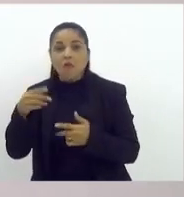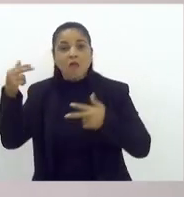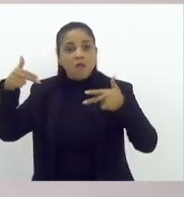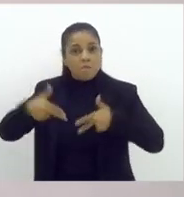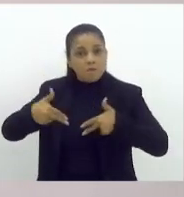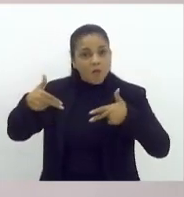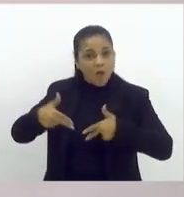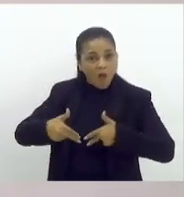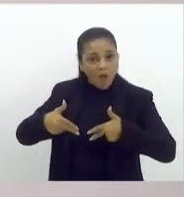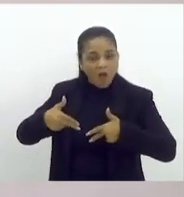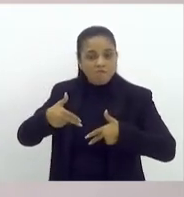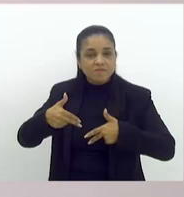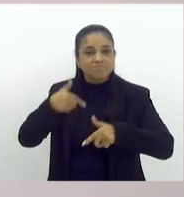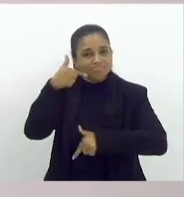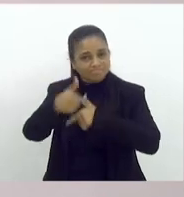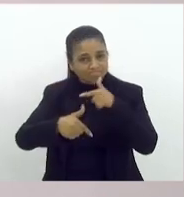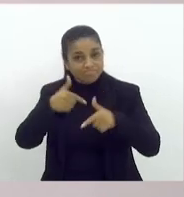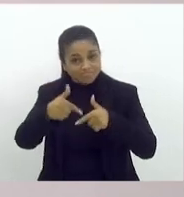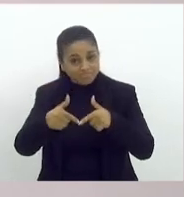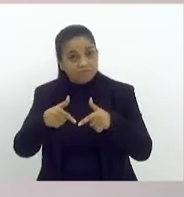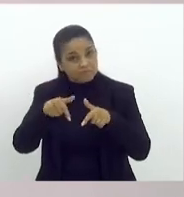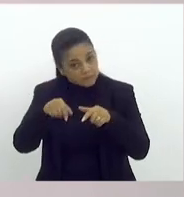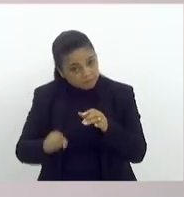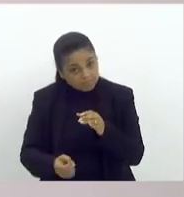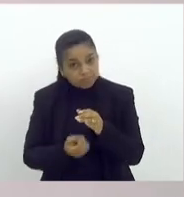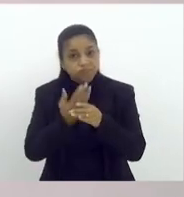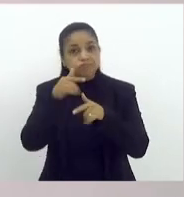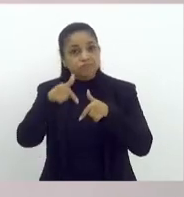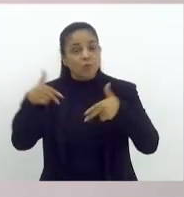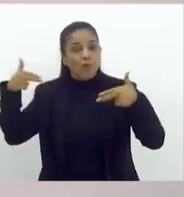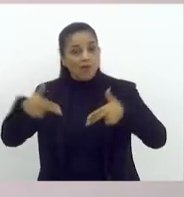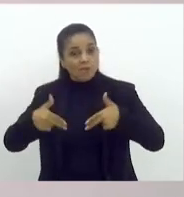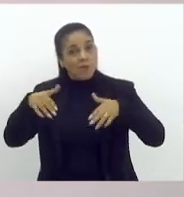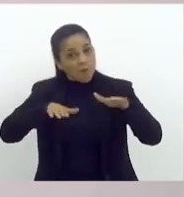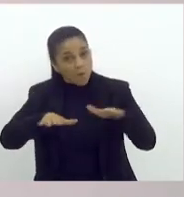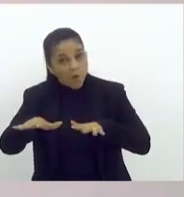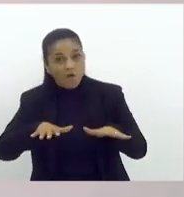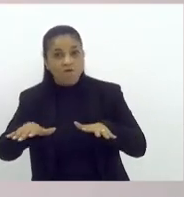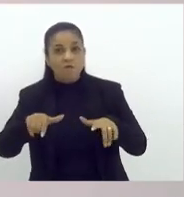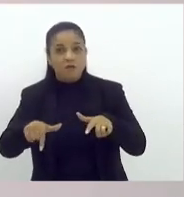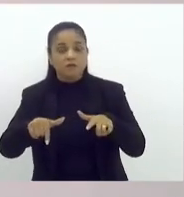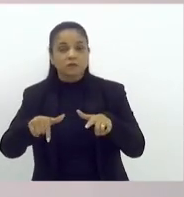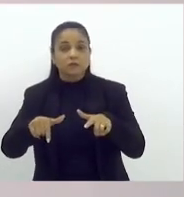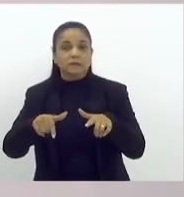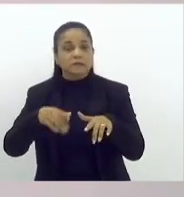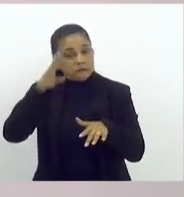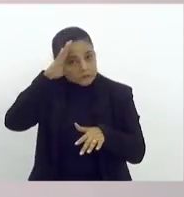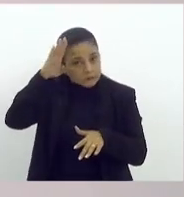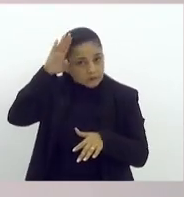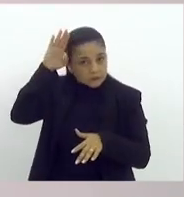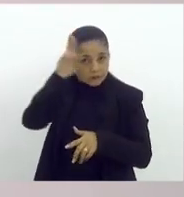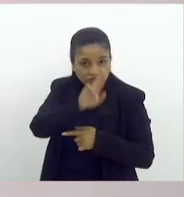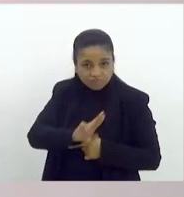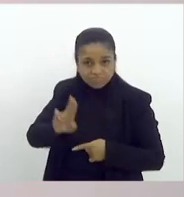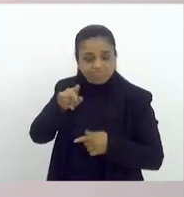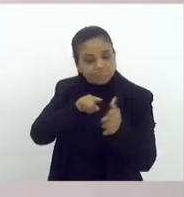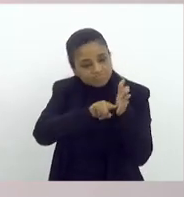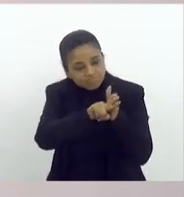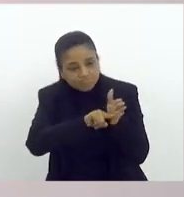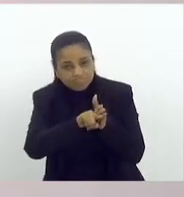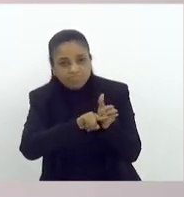e que vem do hip hop São pessoas que fazem o movimento e agora estão na academia pesquisando esse movimento